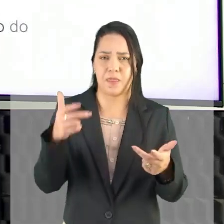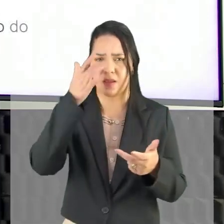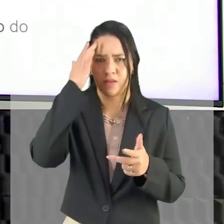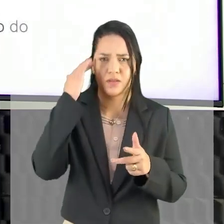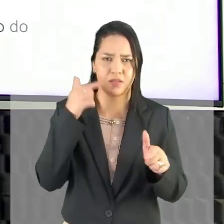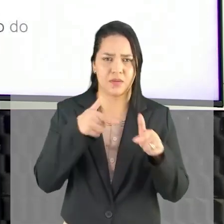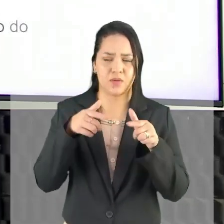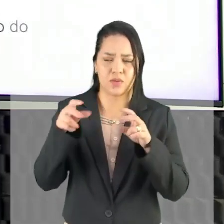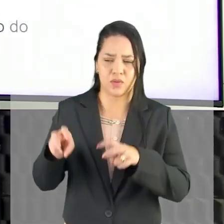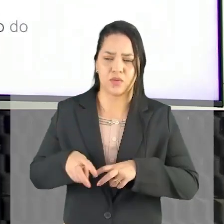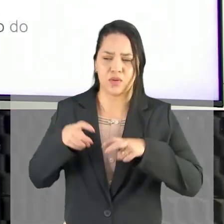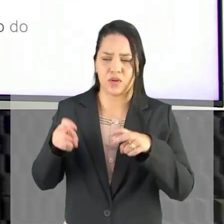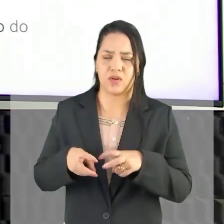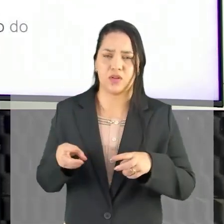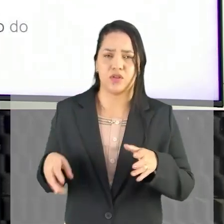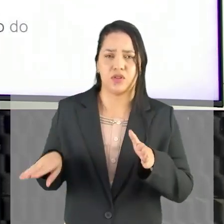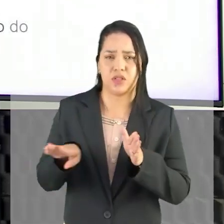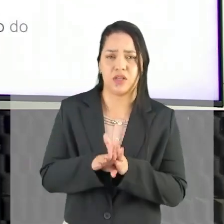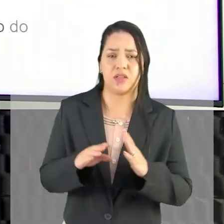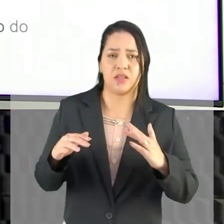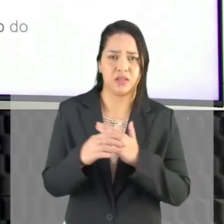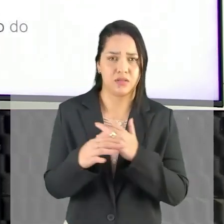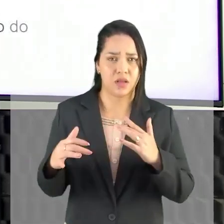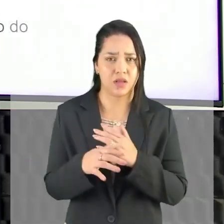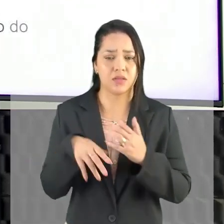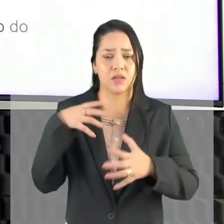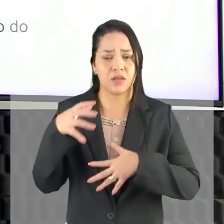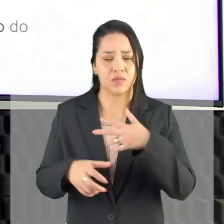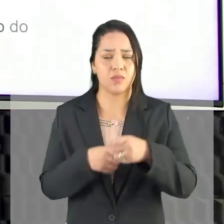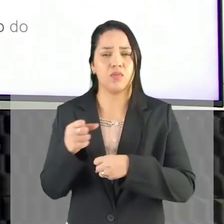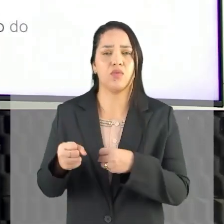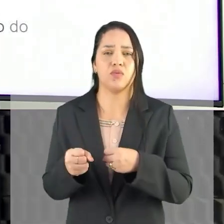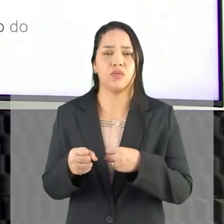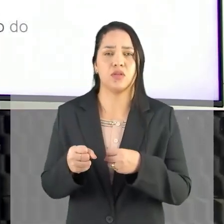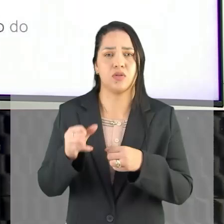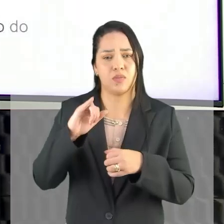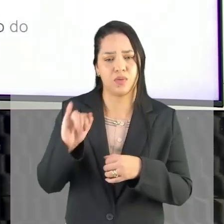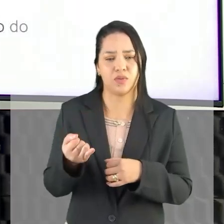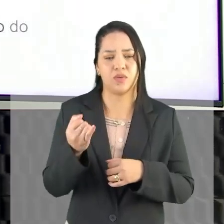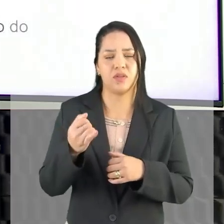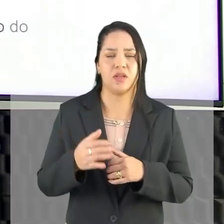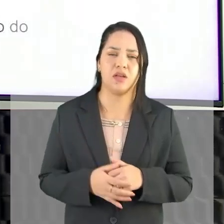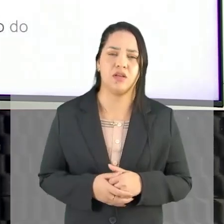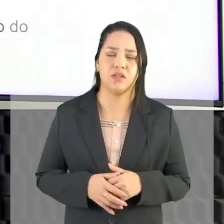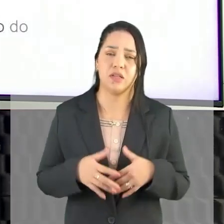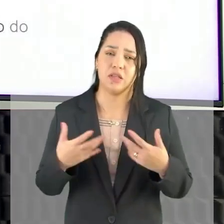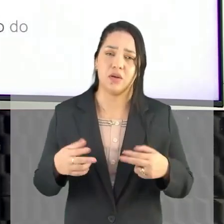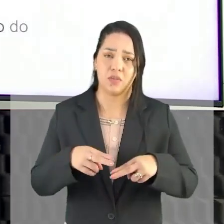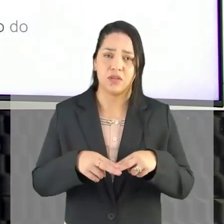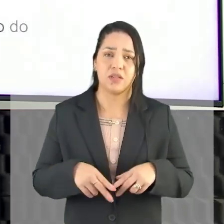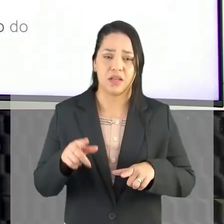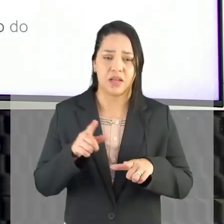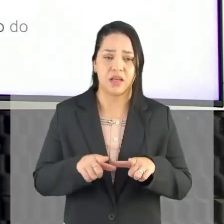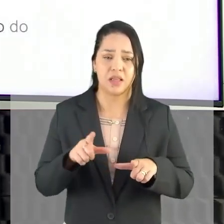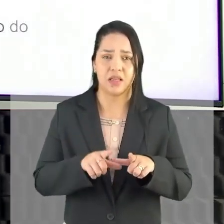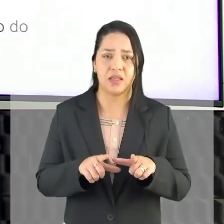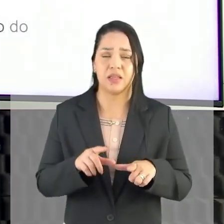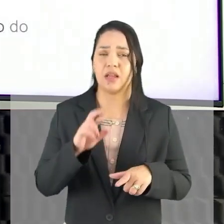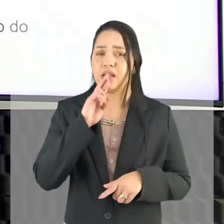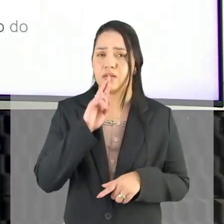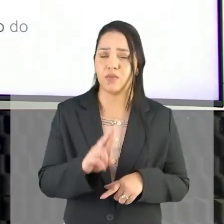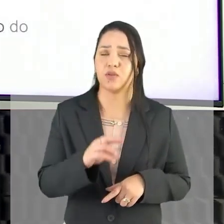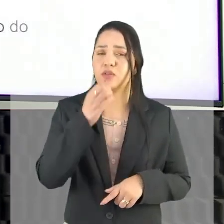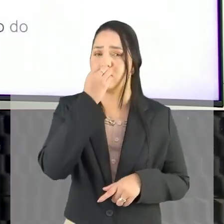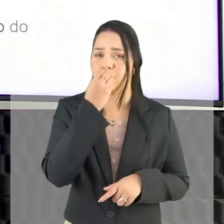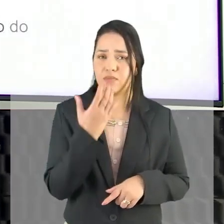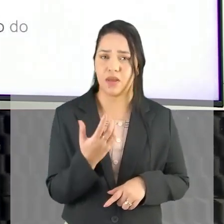trabalhadores rurais, acabasse chegando até as cidades em busca das tais oportunidades. Nesse caso, a letra A responde